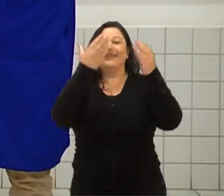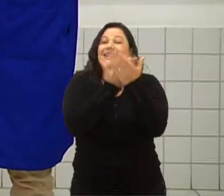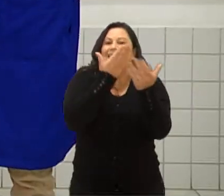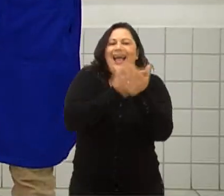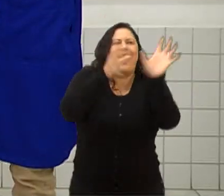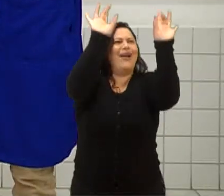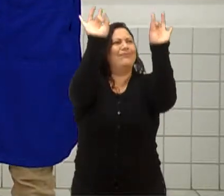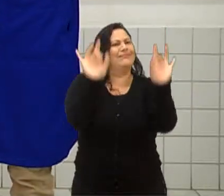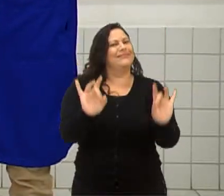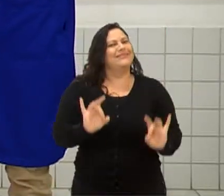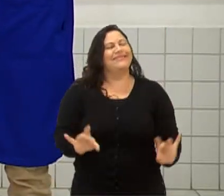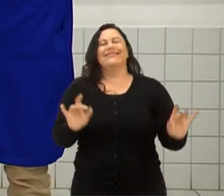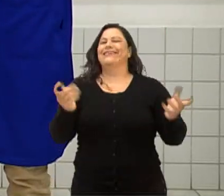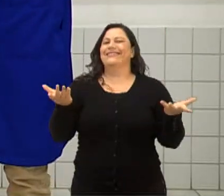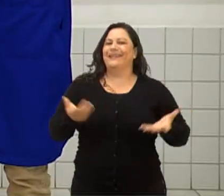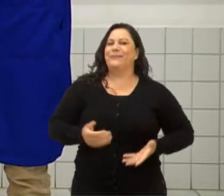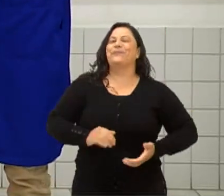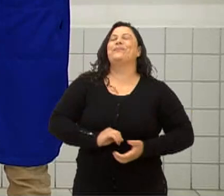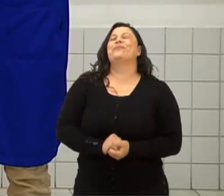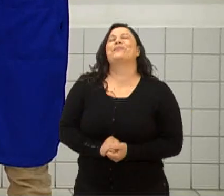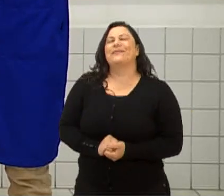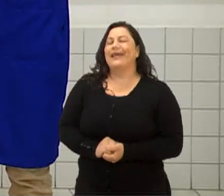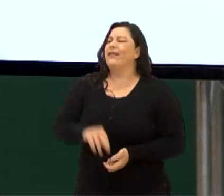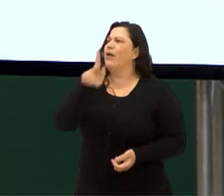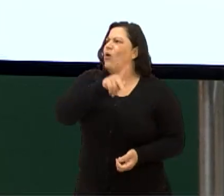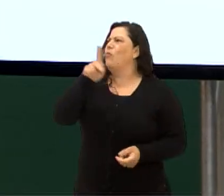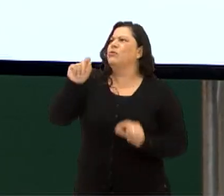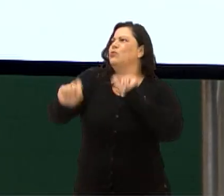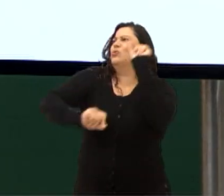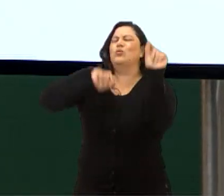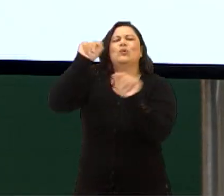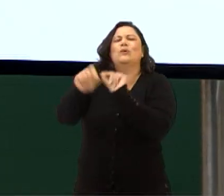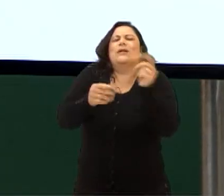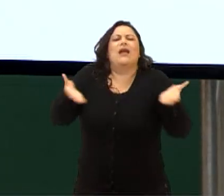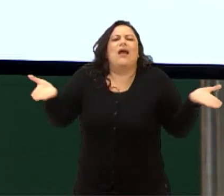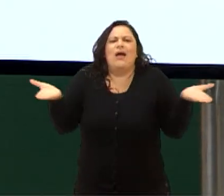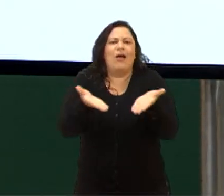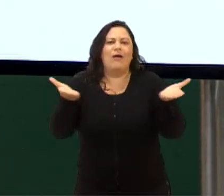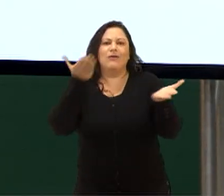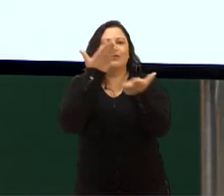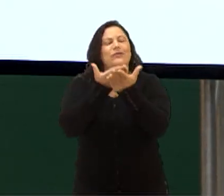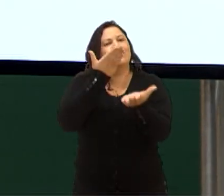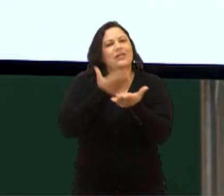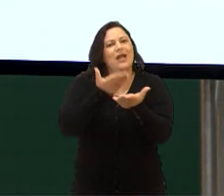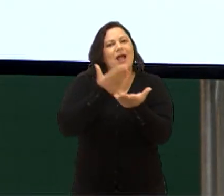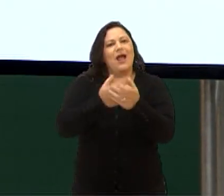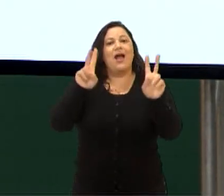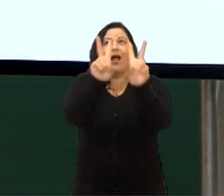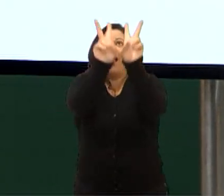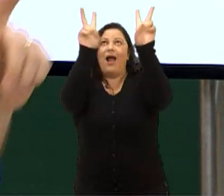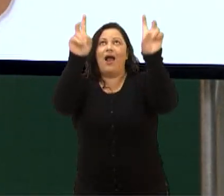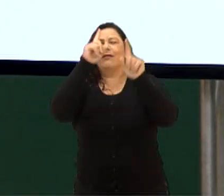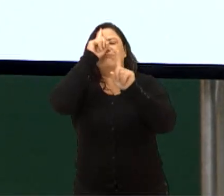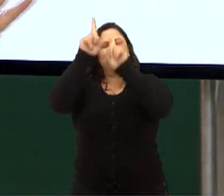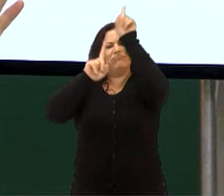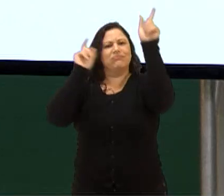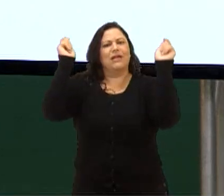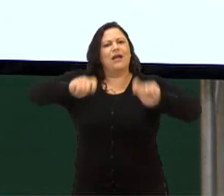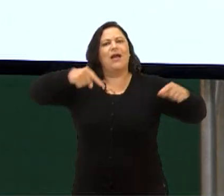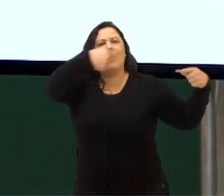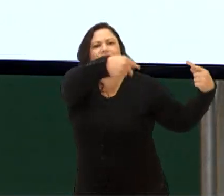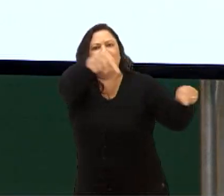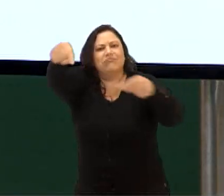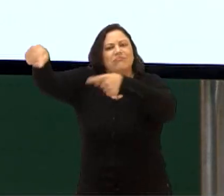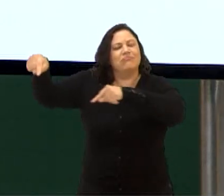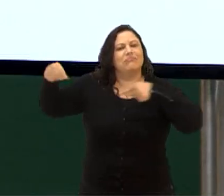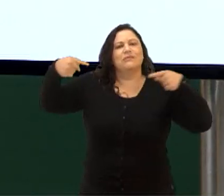professor Alexandre, vamos lá. O que nós vamos tratar na aula de hoje? Na aula de hoje nós vamos tratar um pouquinho sobre a ideia de política, mas não é qualquer ideia